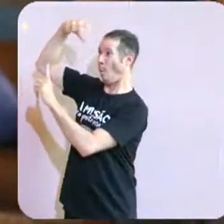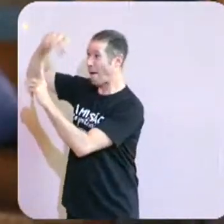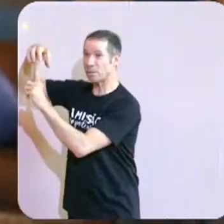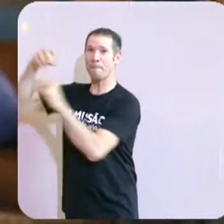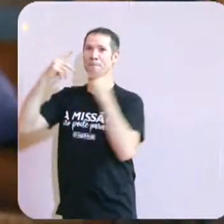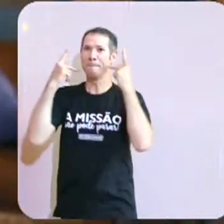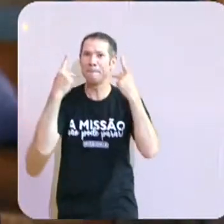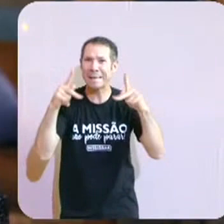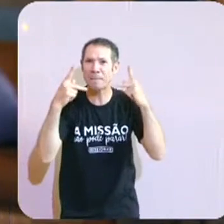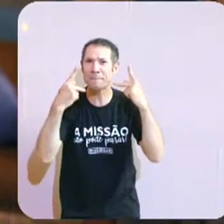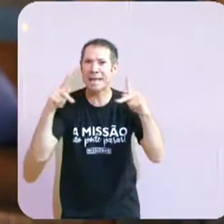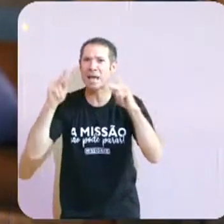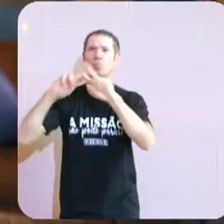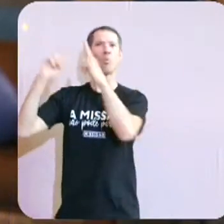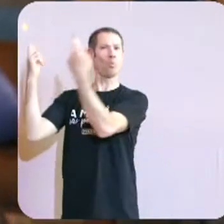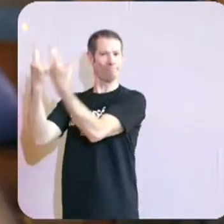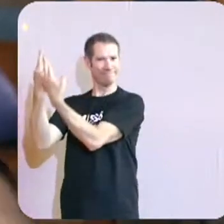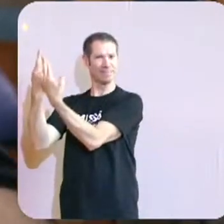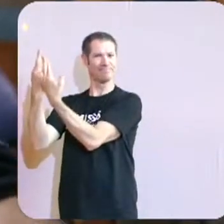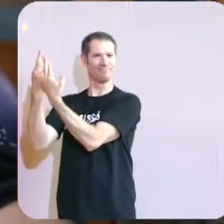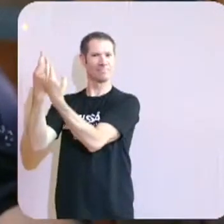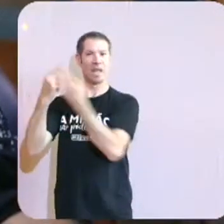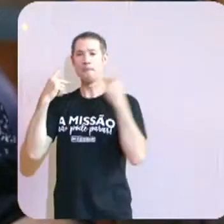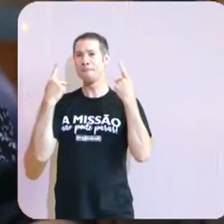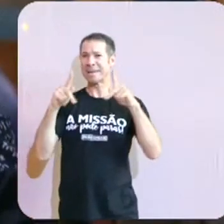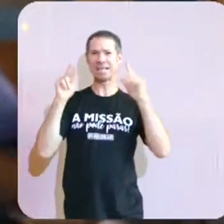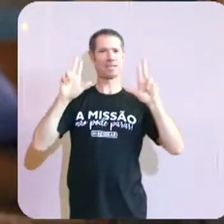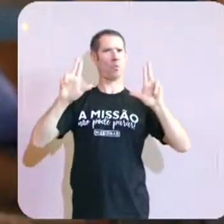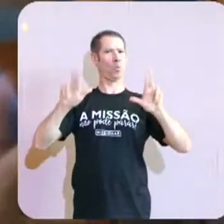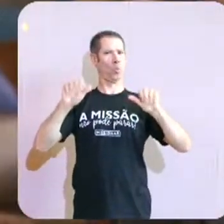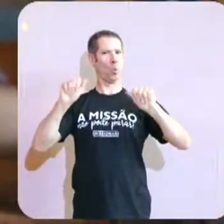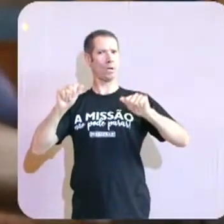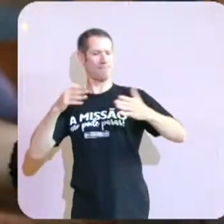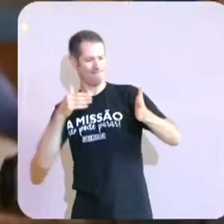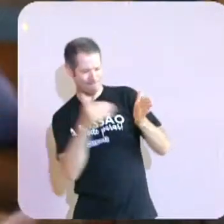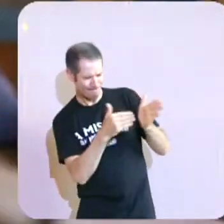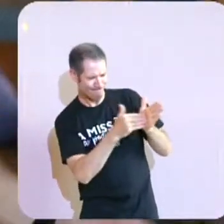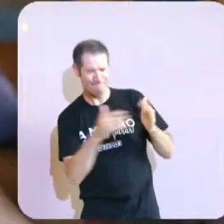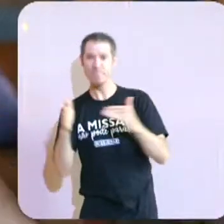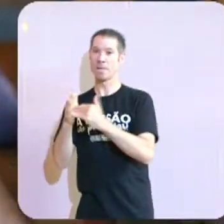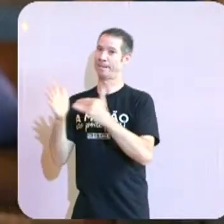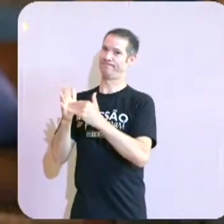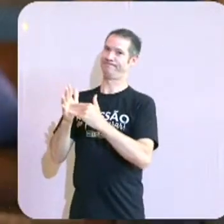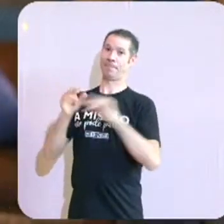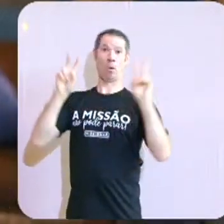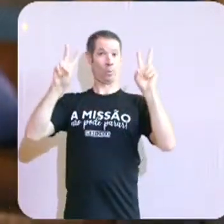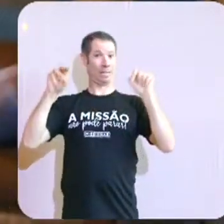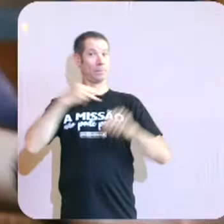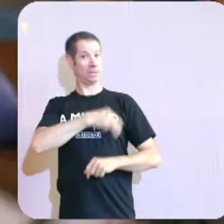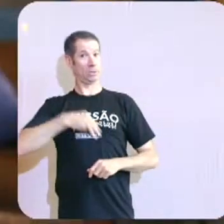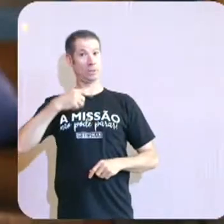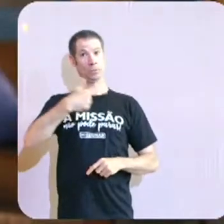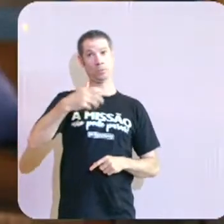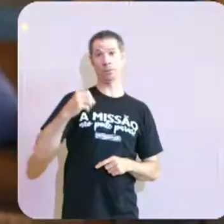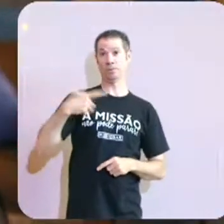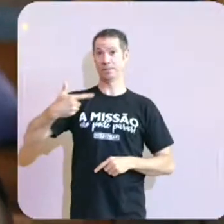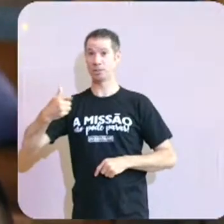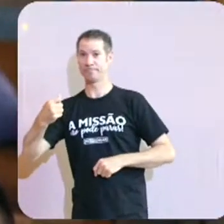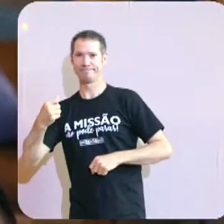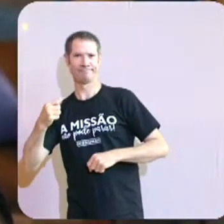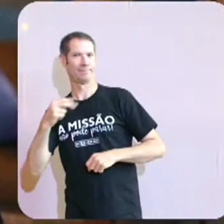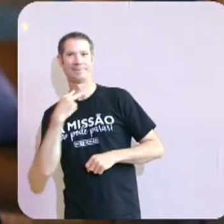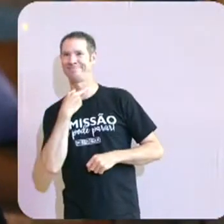Então a segunda lição aqui, queridos, é de que a pregação jamais será impedida. Como diz o tema da Missionária 2020, a missão não pode